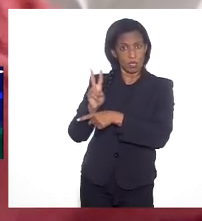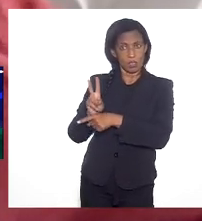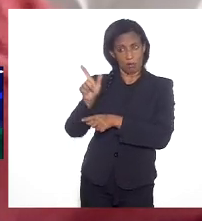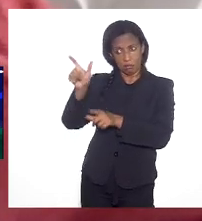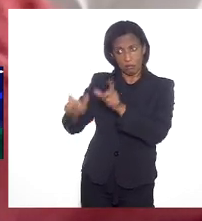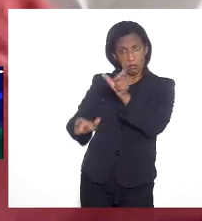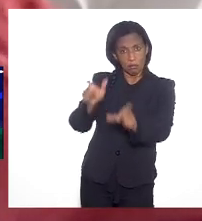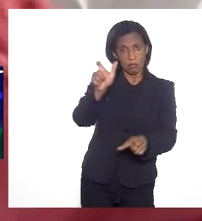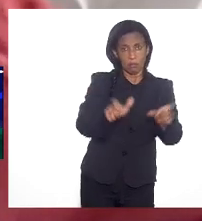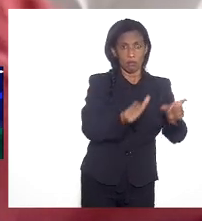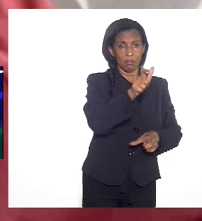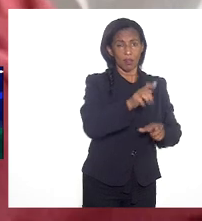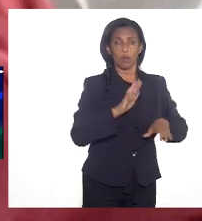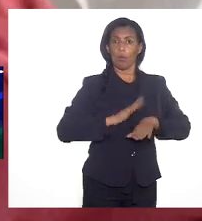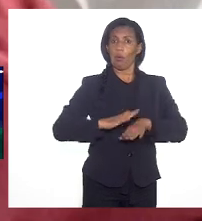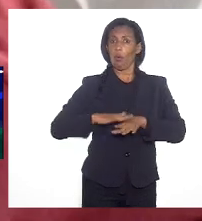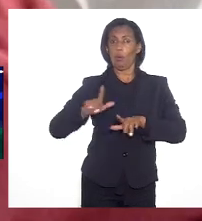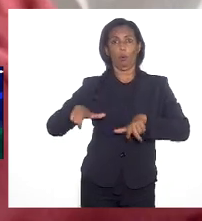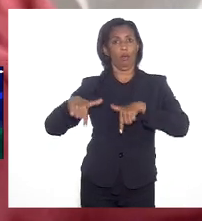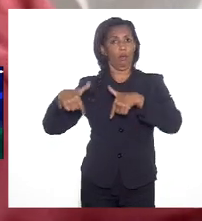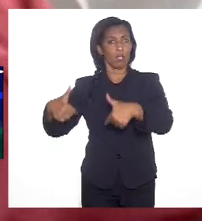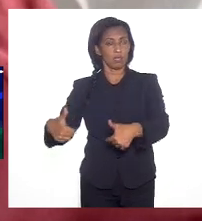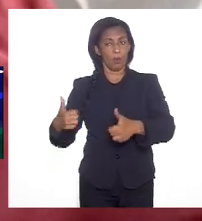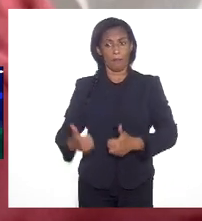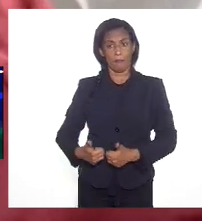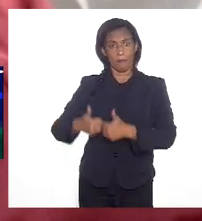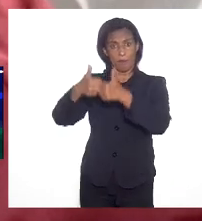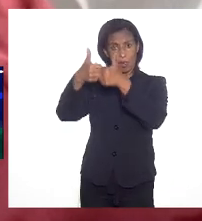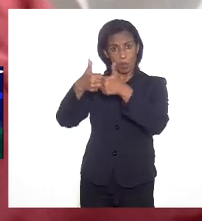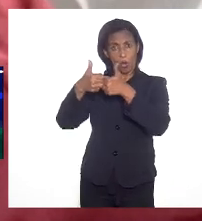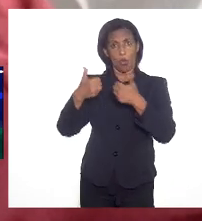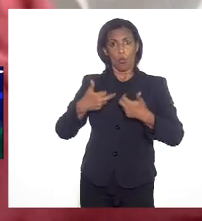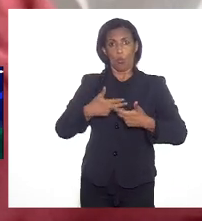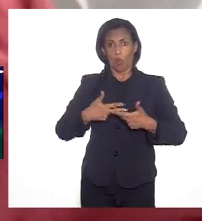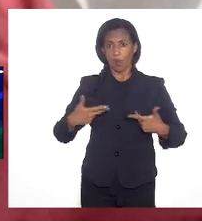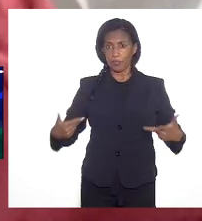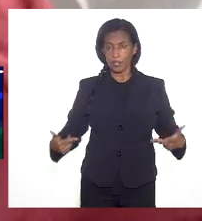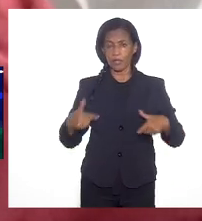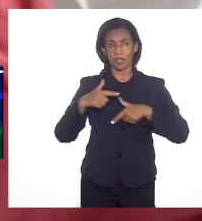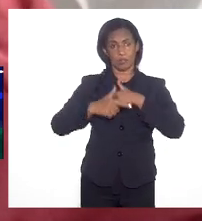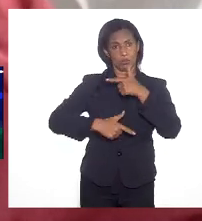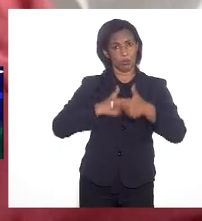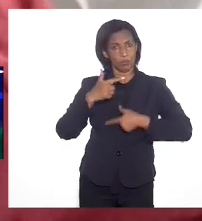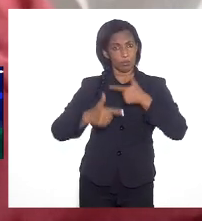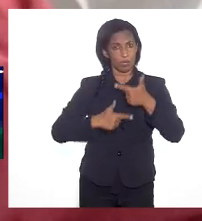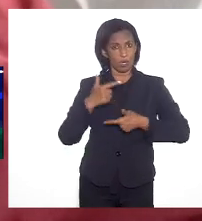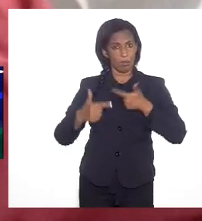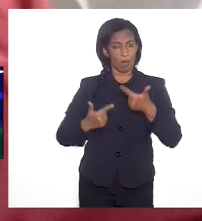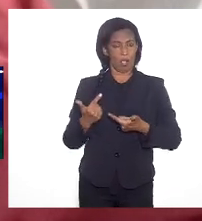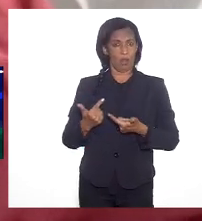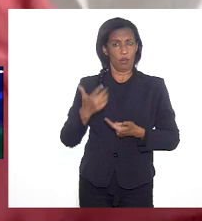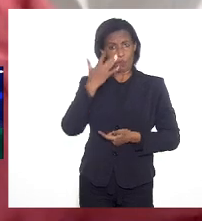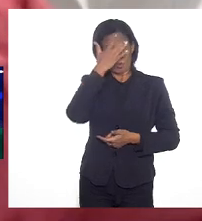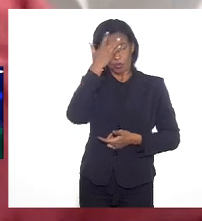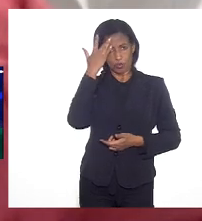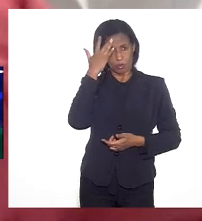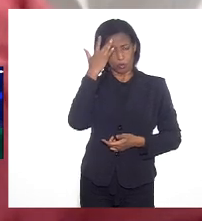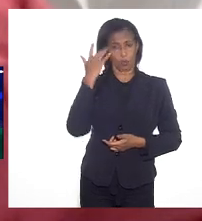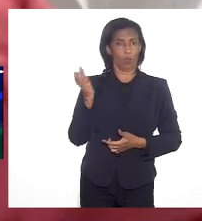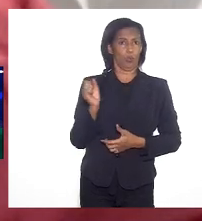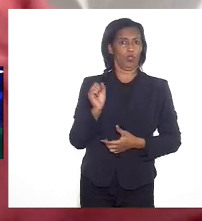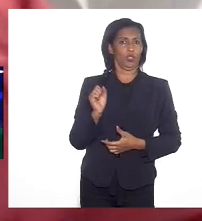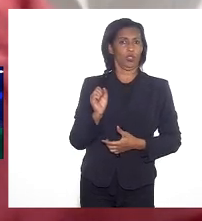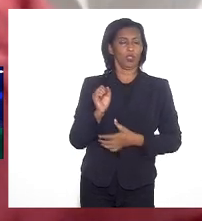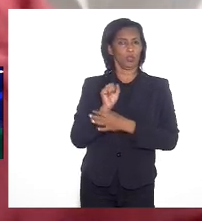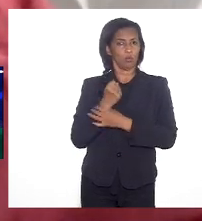toda e qualquer ação que garanta a melhor qualificação do trabalho apresentado pelo servidor público, eu acho que tem que